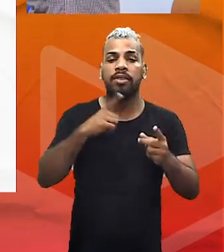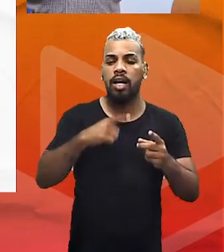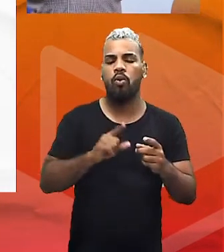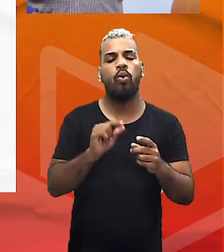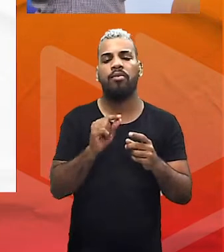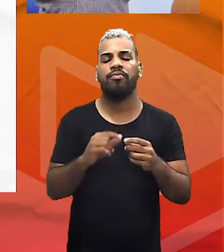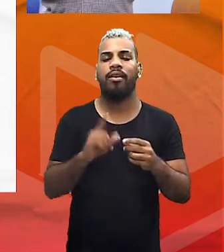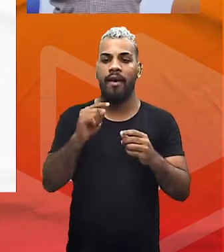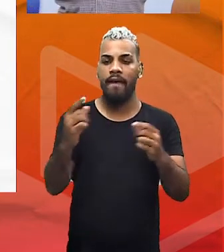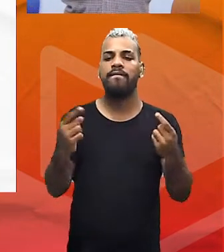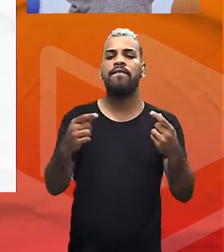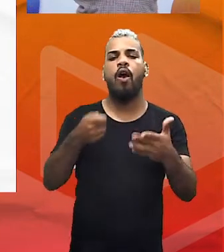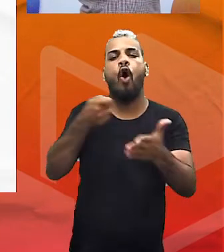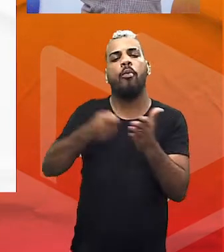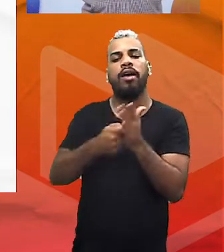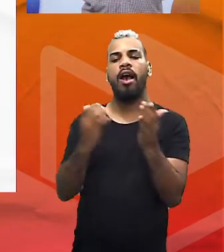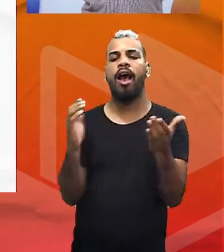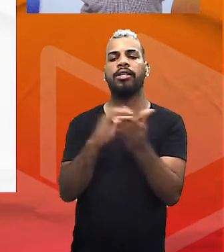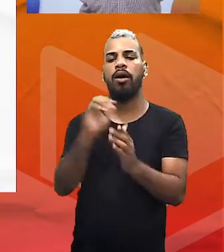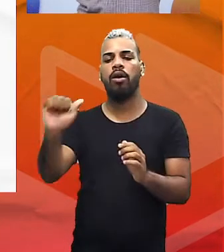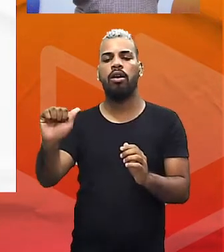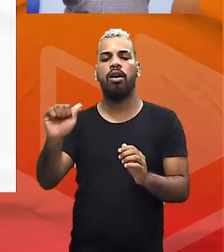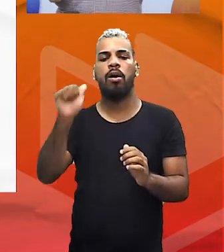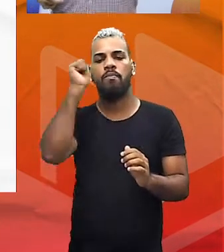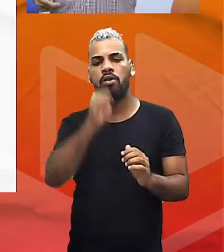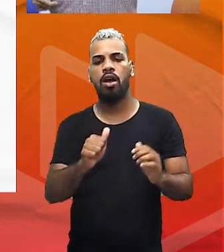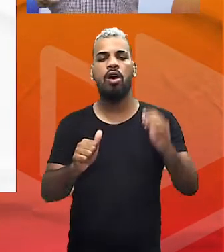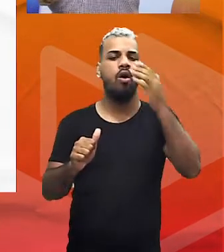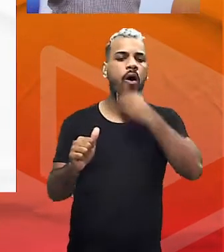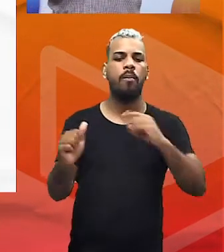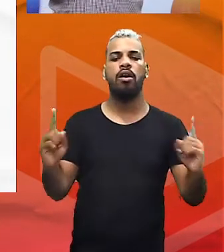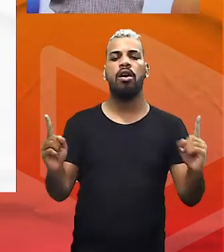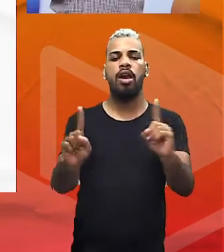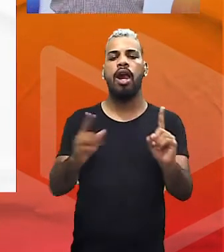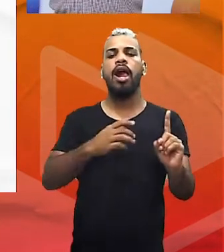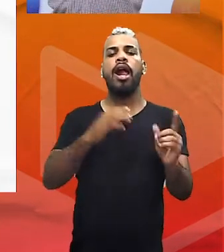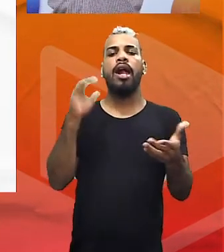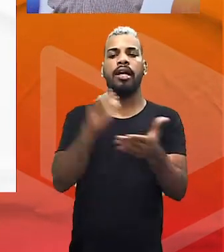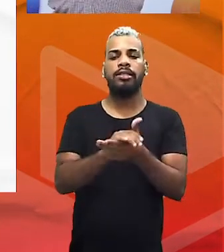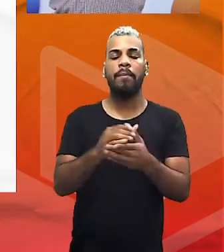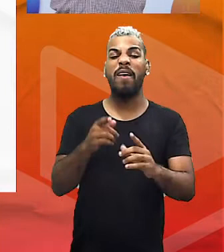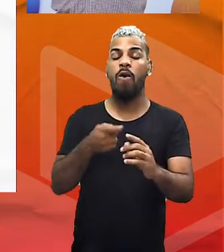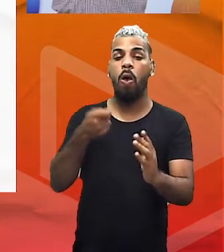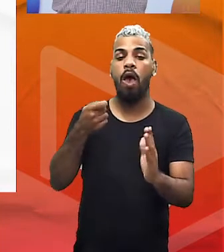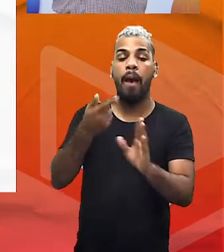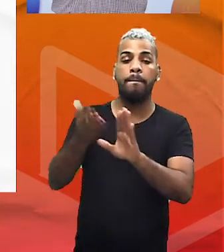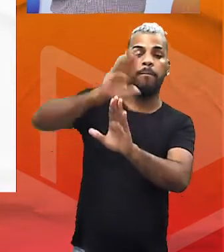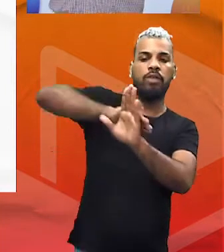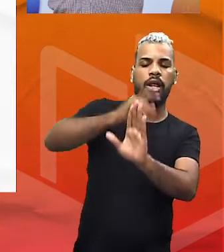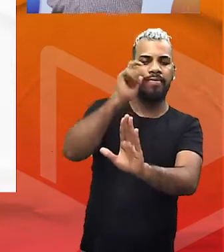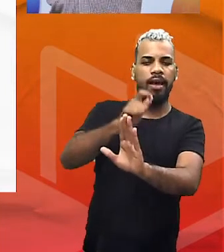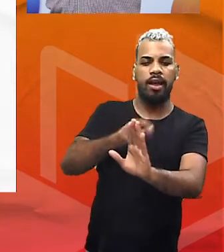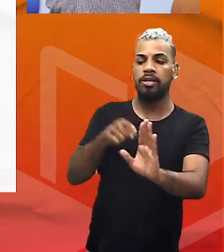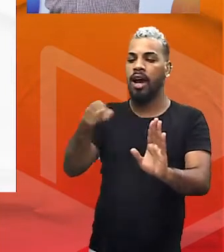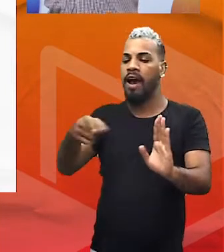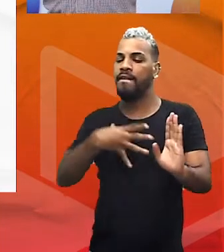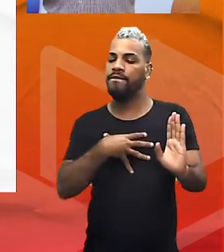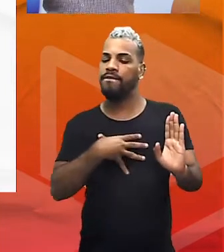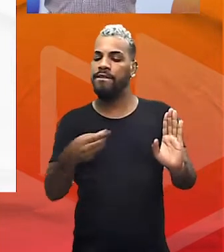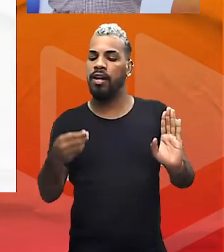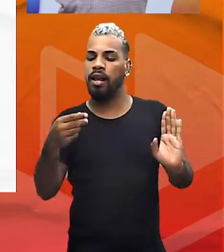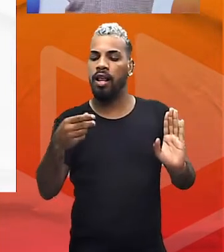interesseiro, tá? Onde, se você tem, desculpa o onde aí mal colocado, em que você tem,